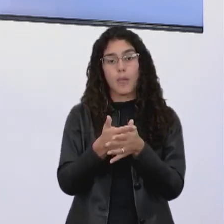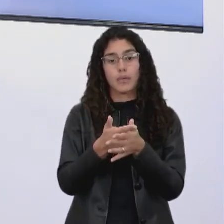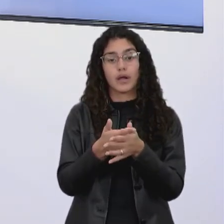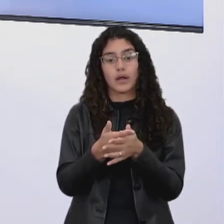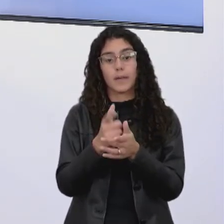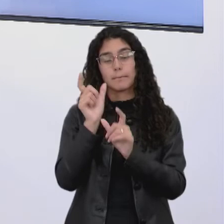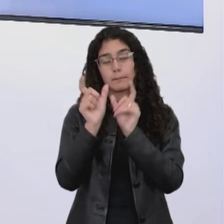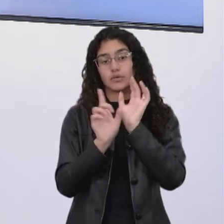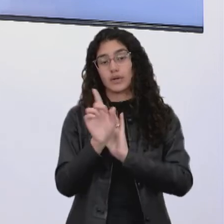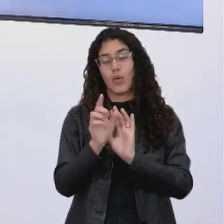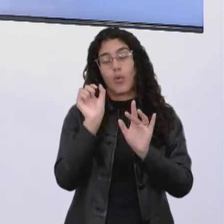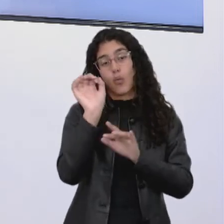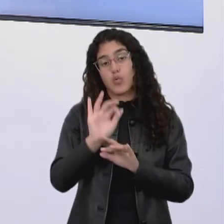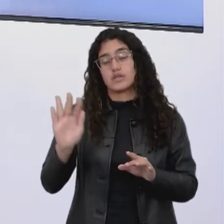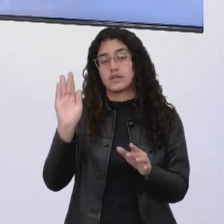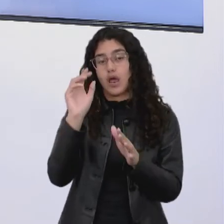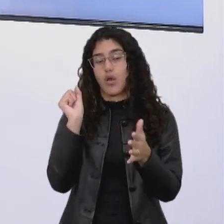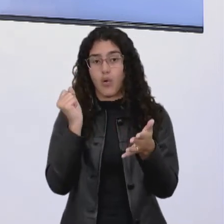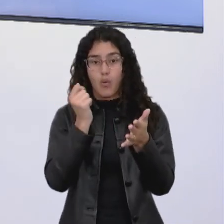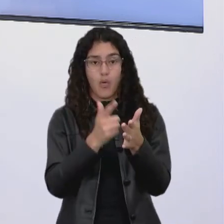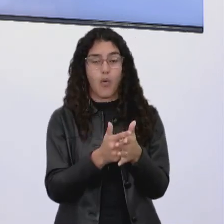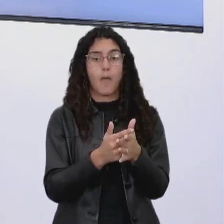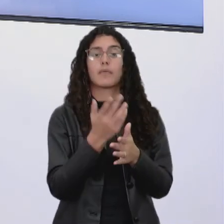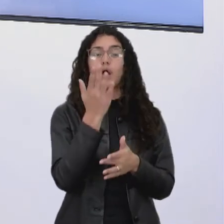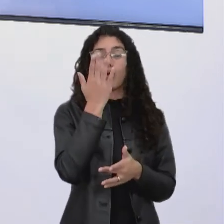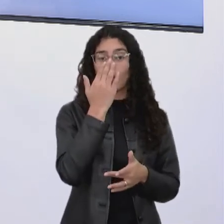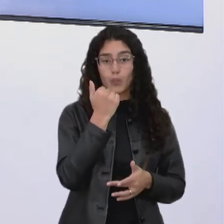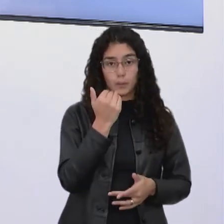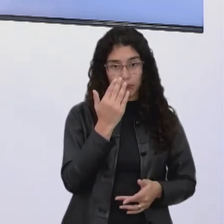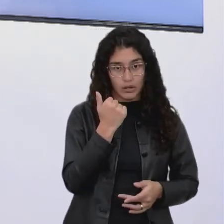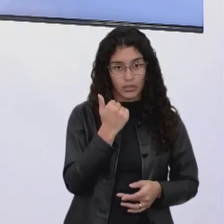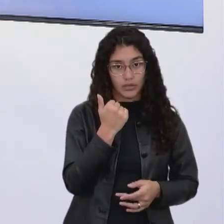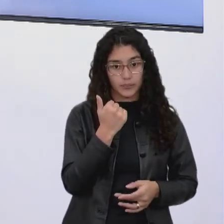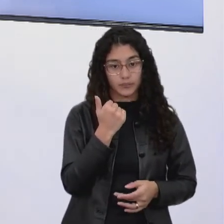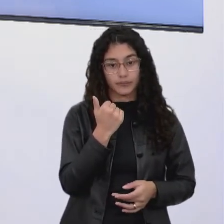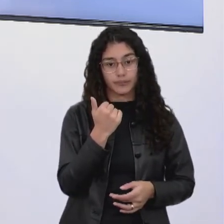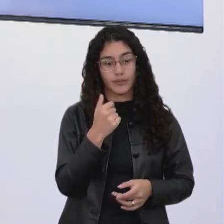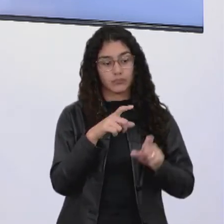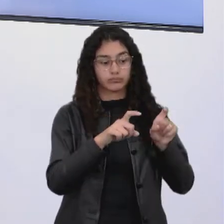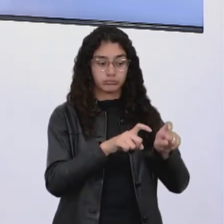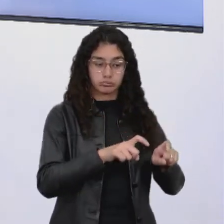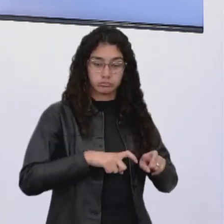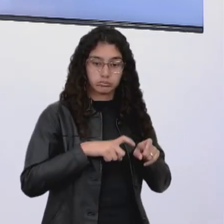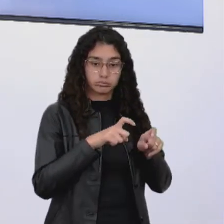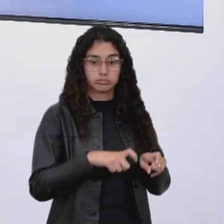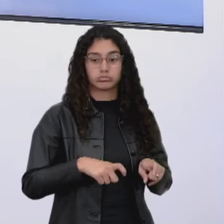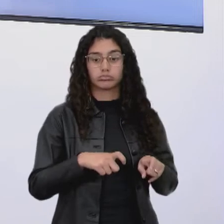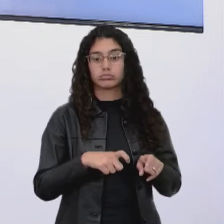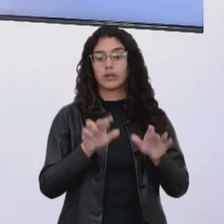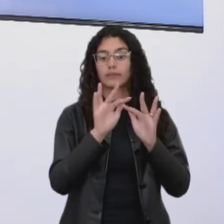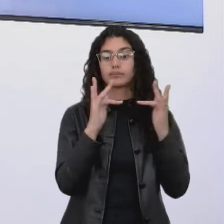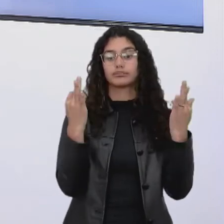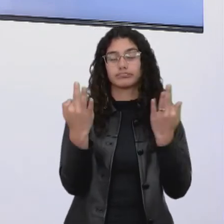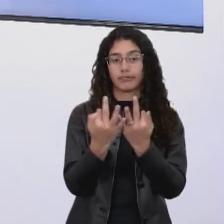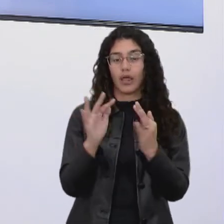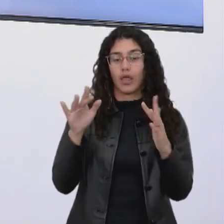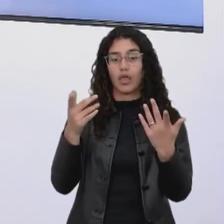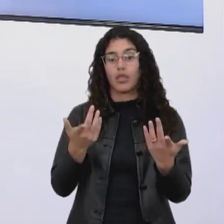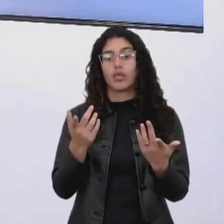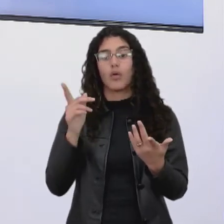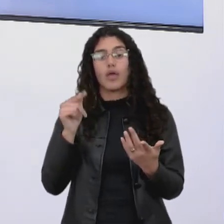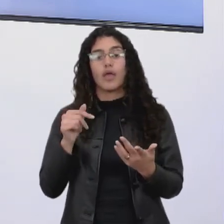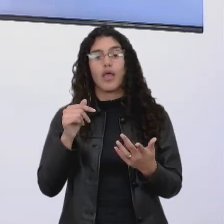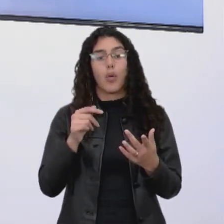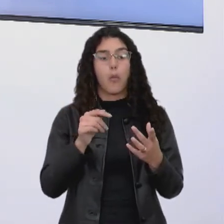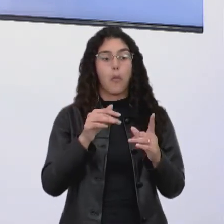não, no caso, né? O Estado possa comprar alimentos de agricultura familiar. Então, por isso que aqui é